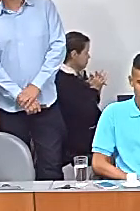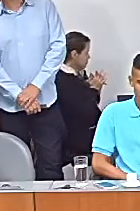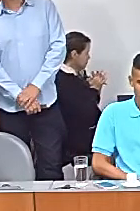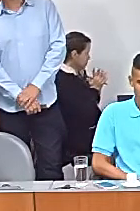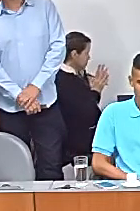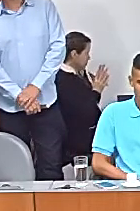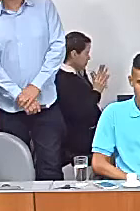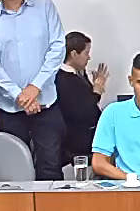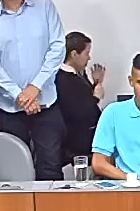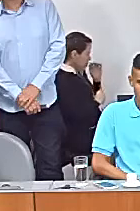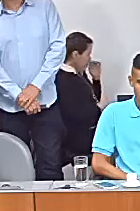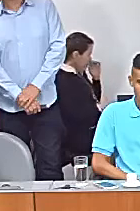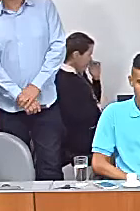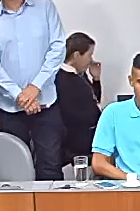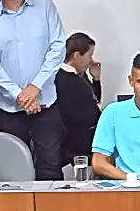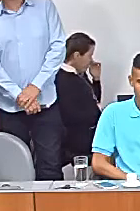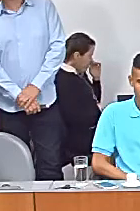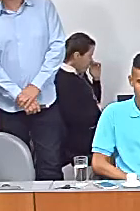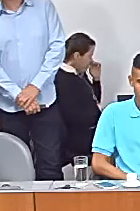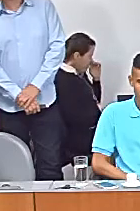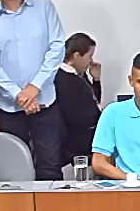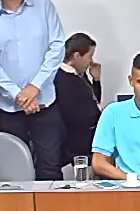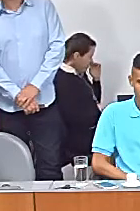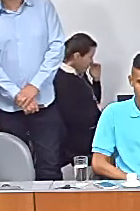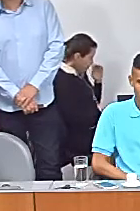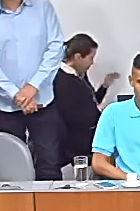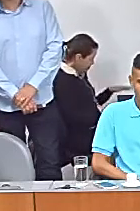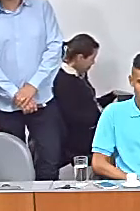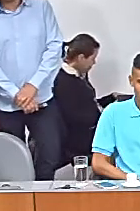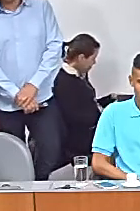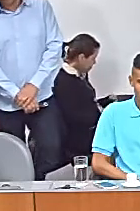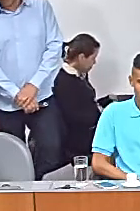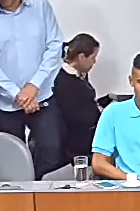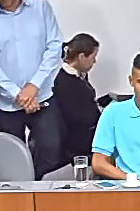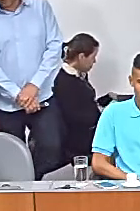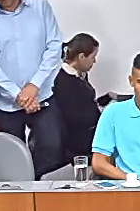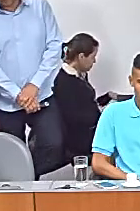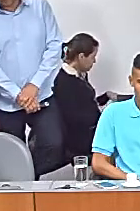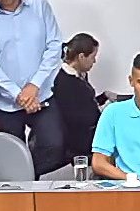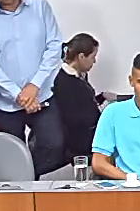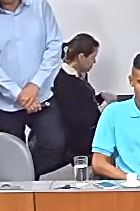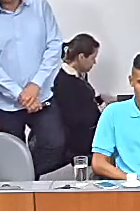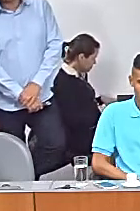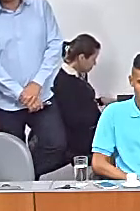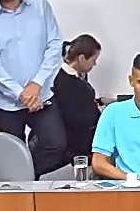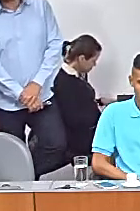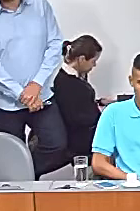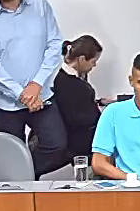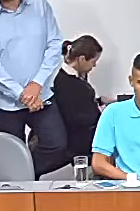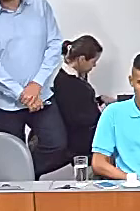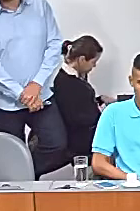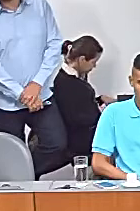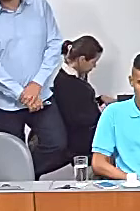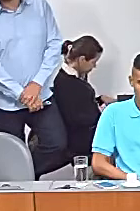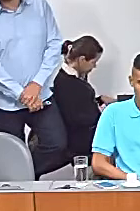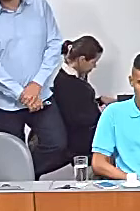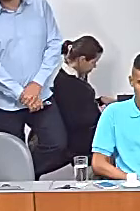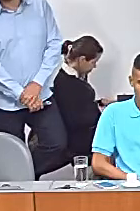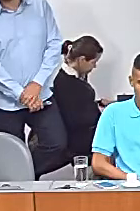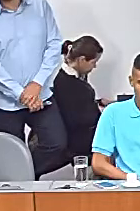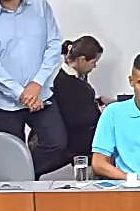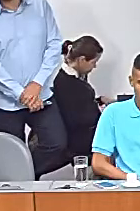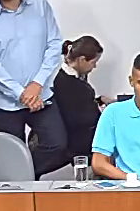além do seu trabalho, que eu sei do que ele faz aqui na casa, foi autor de requerimentos importantes,